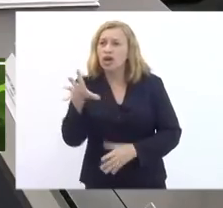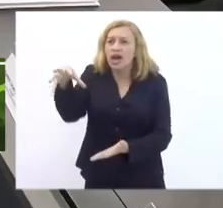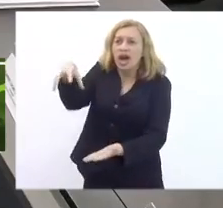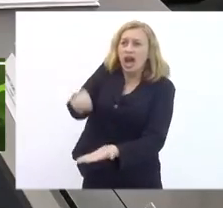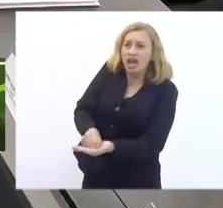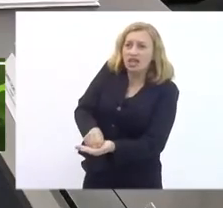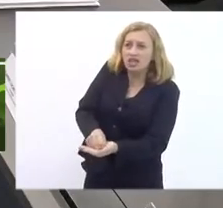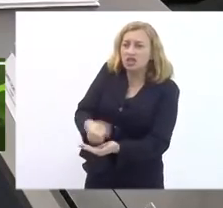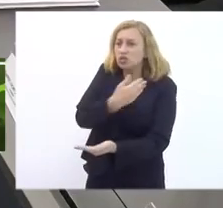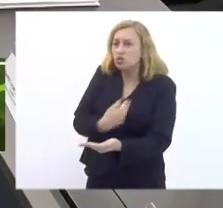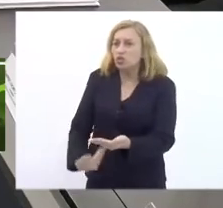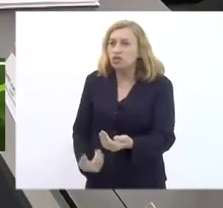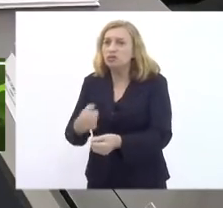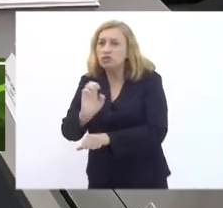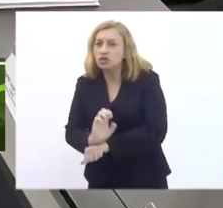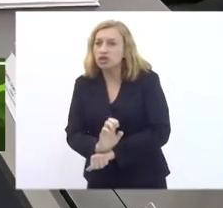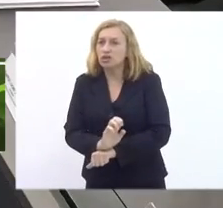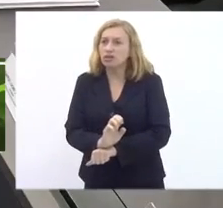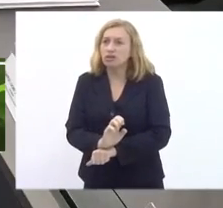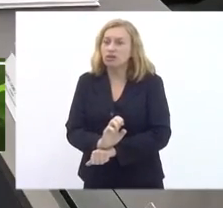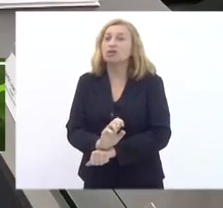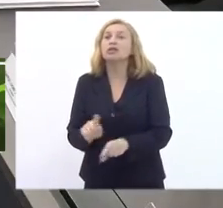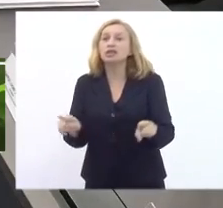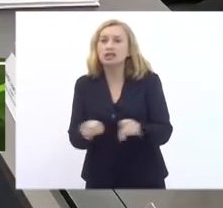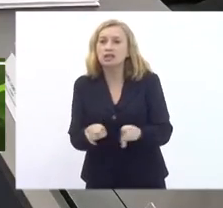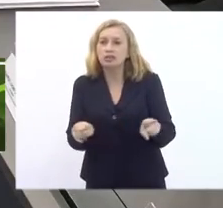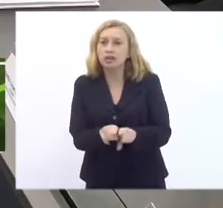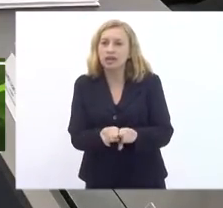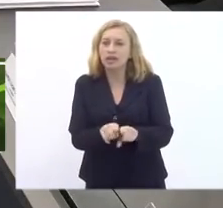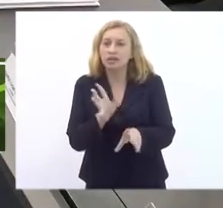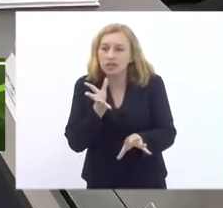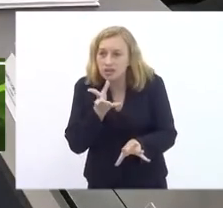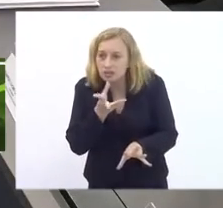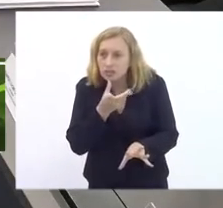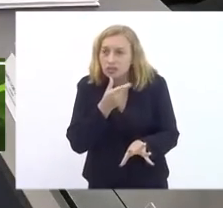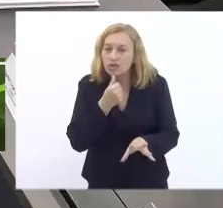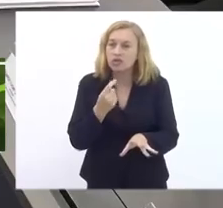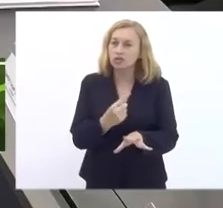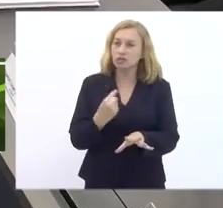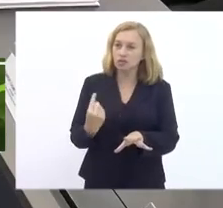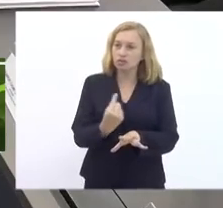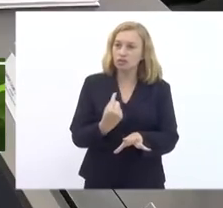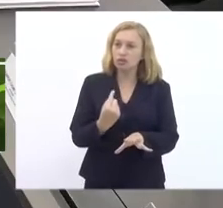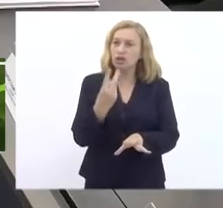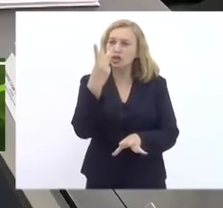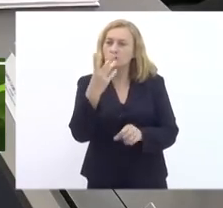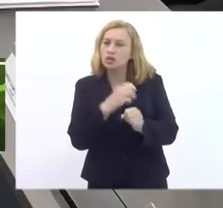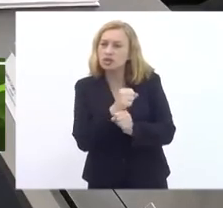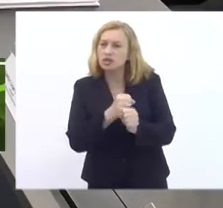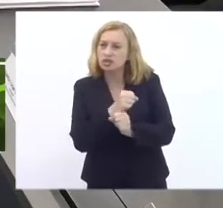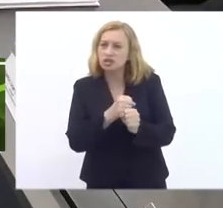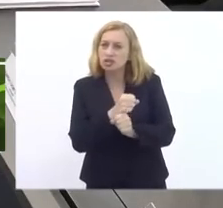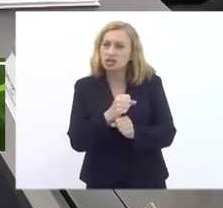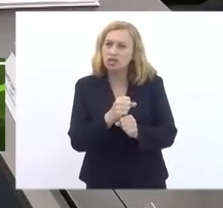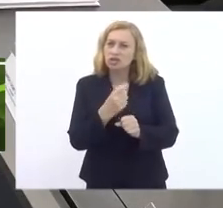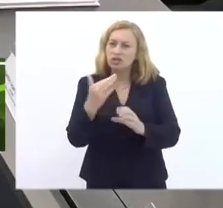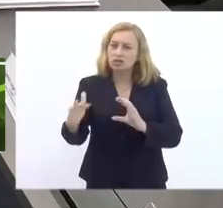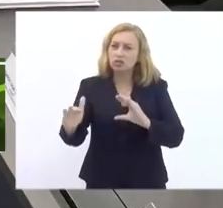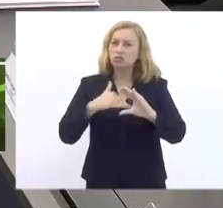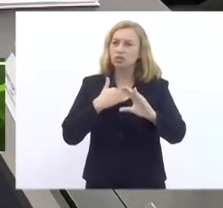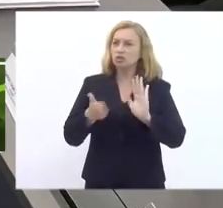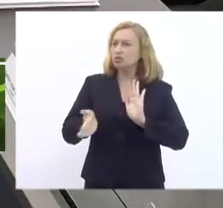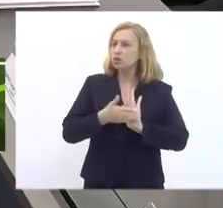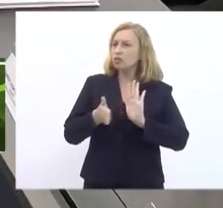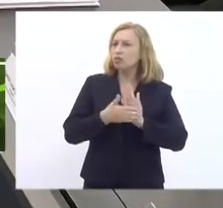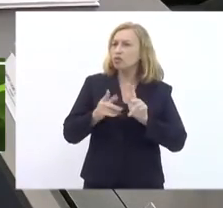Registre-se que o governo do Estado também está em mora com o parlamento, que há 2 anos ele não manda proposta